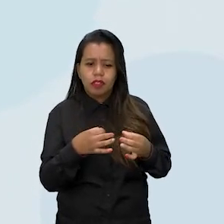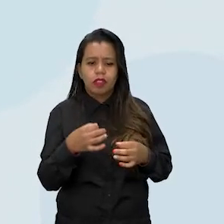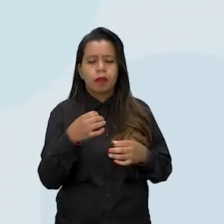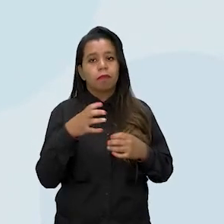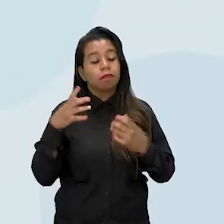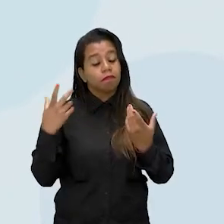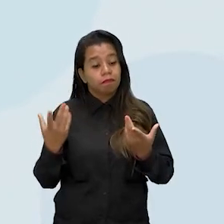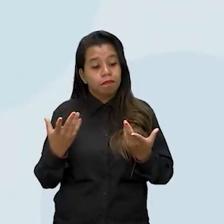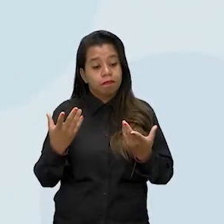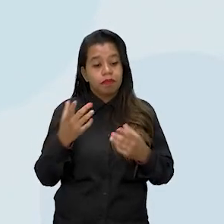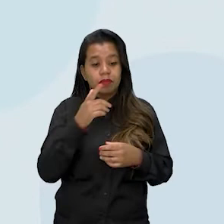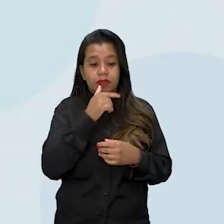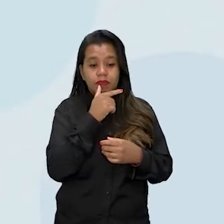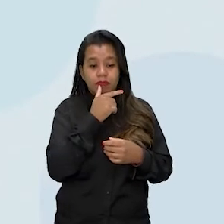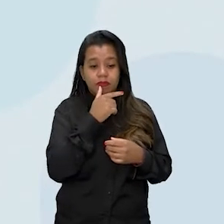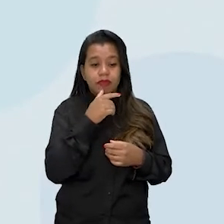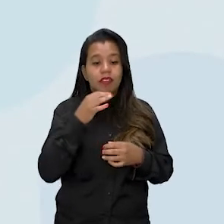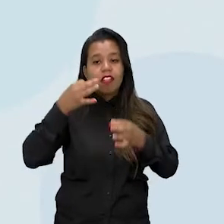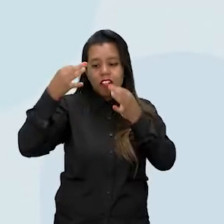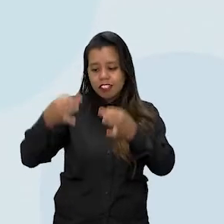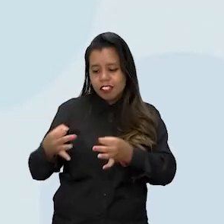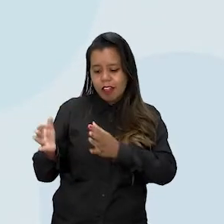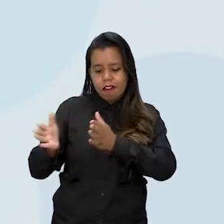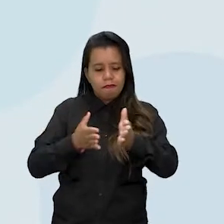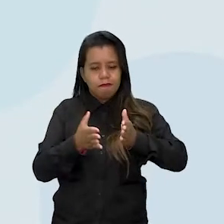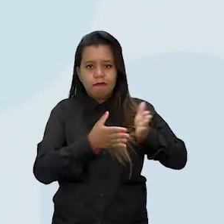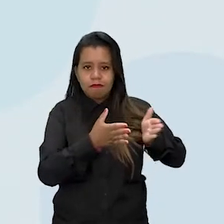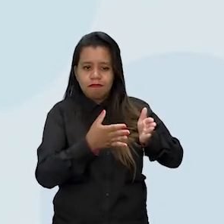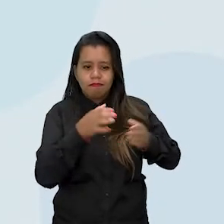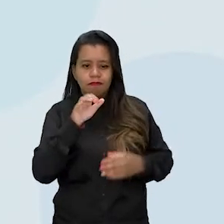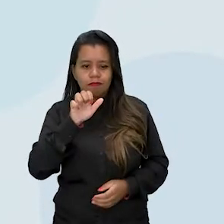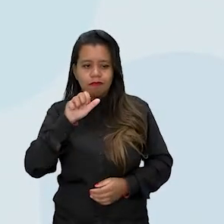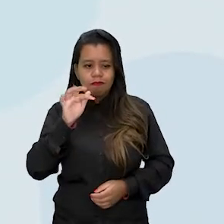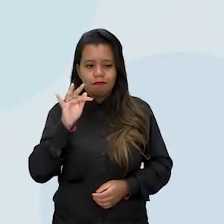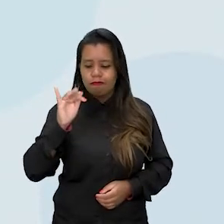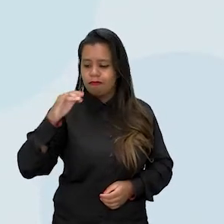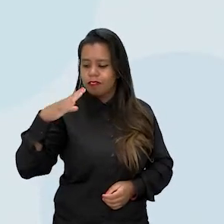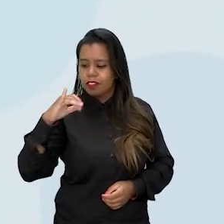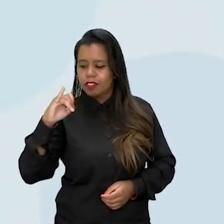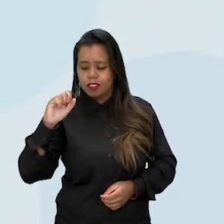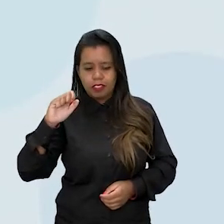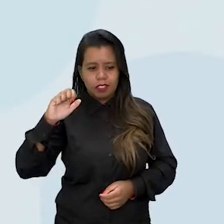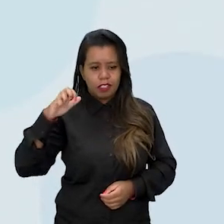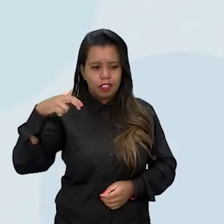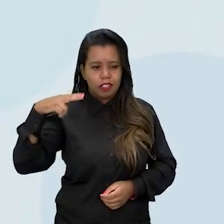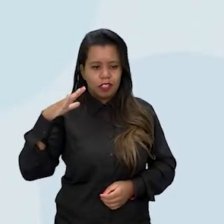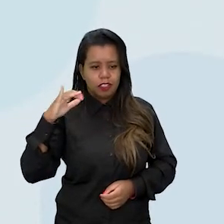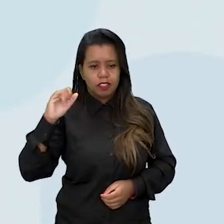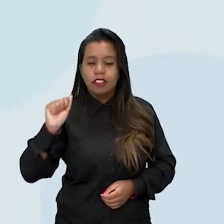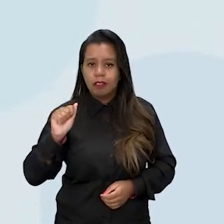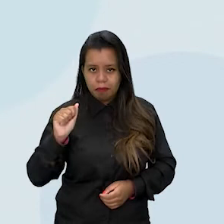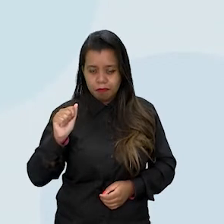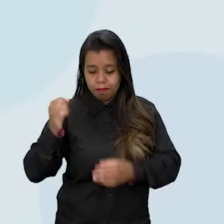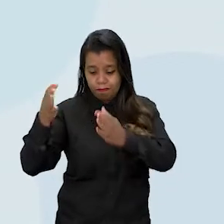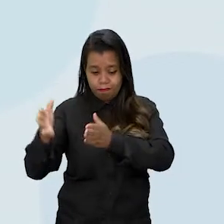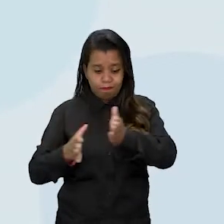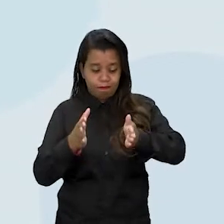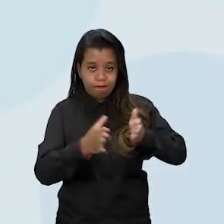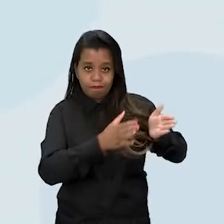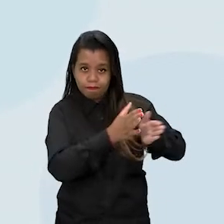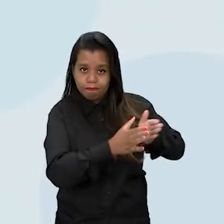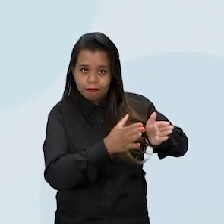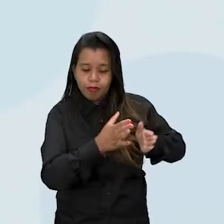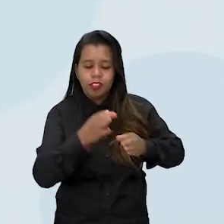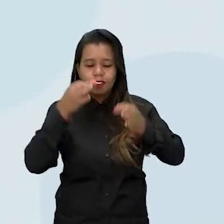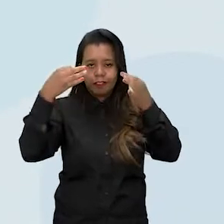a eficiência fez certo as coisas, né? Enquanto que a eficácia fez as coisas certas. Ou seja, ser